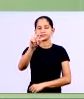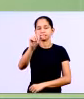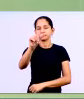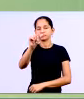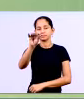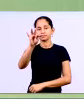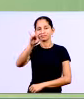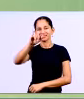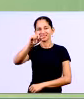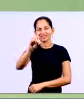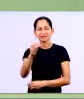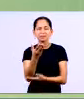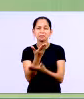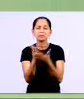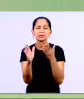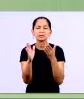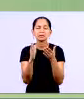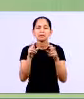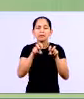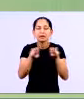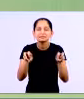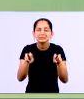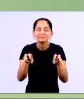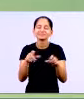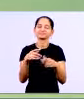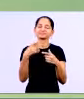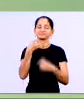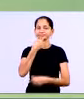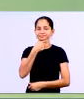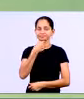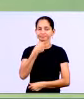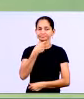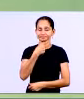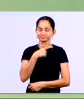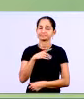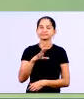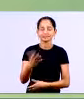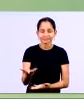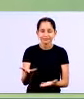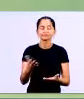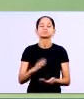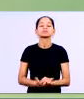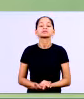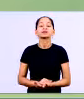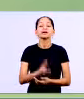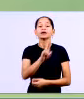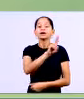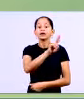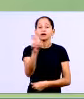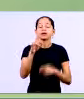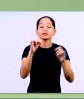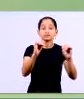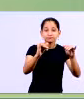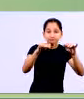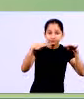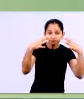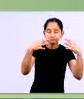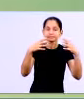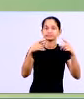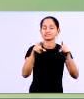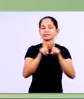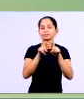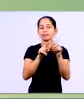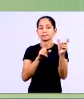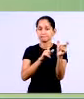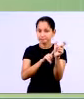eis a questão da dúvida do dinossauro. E aqui nós temos uma chamada de atenção, voltando para uma